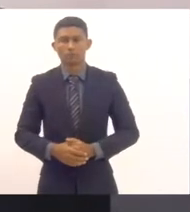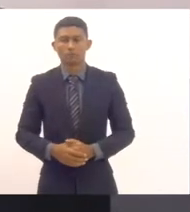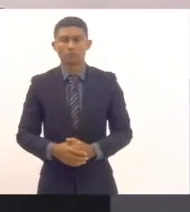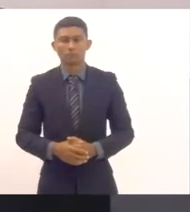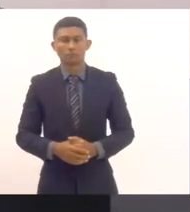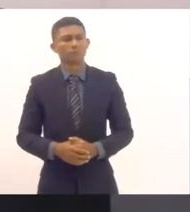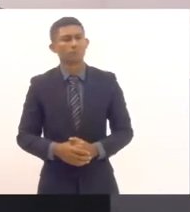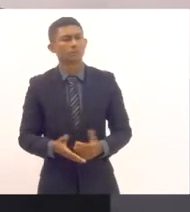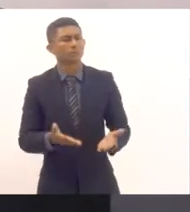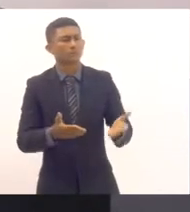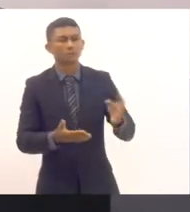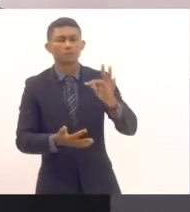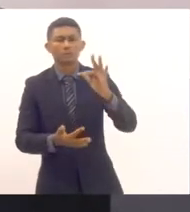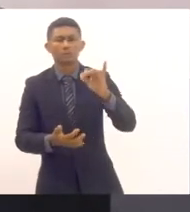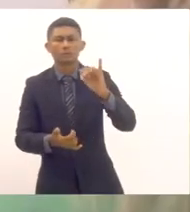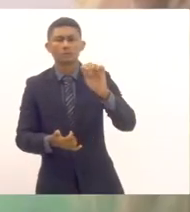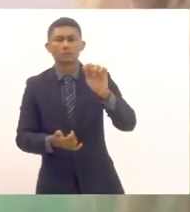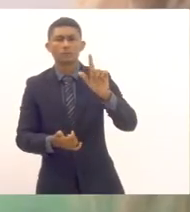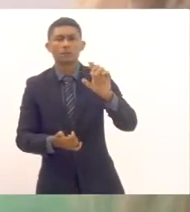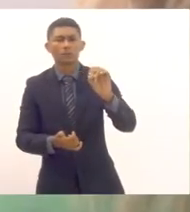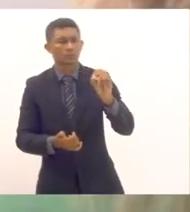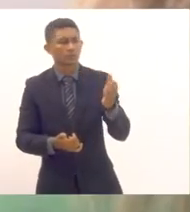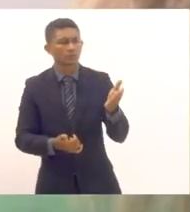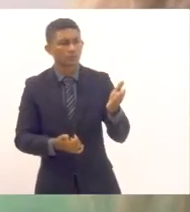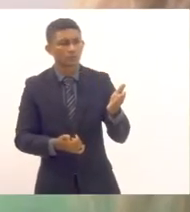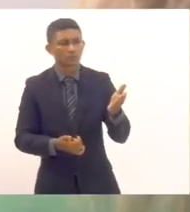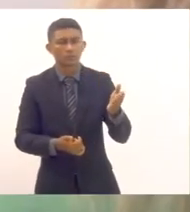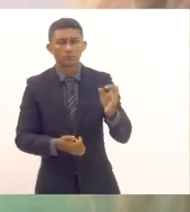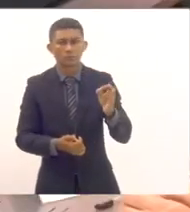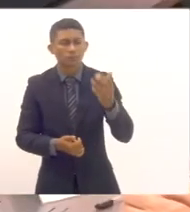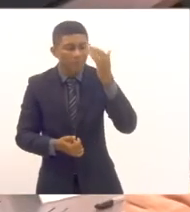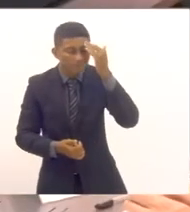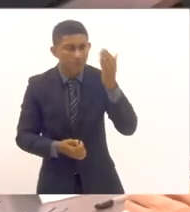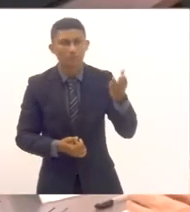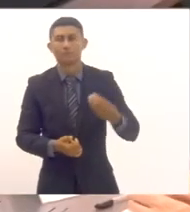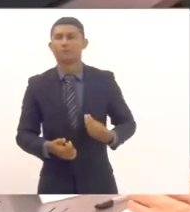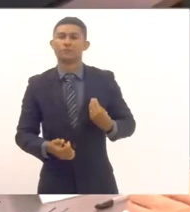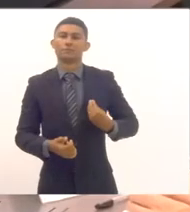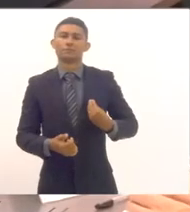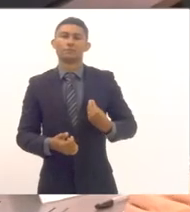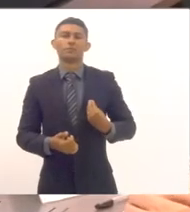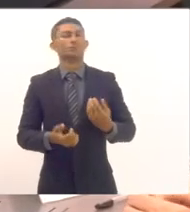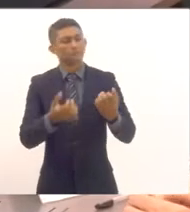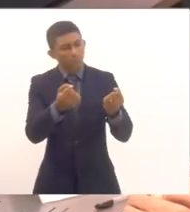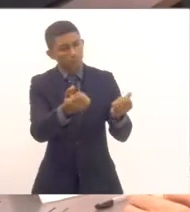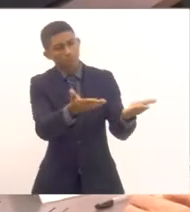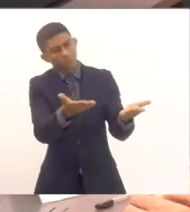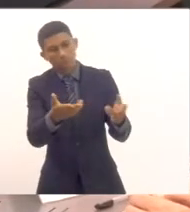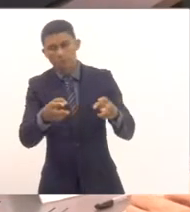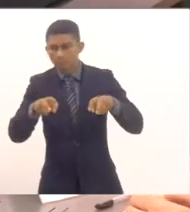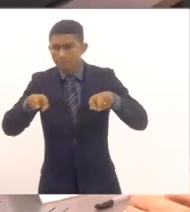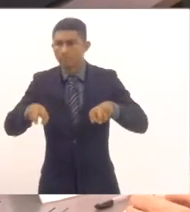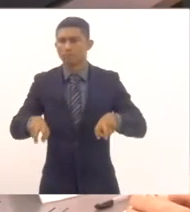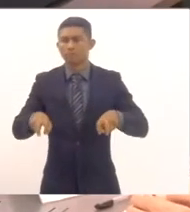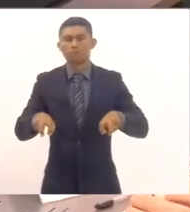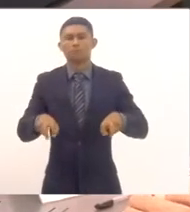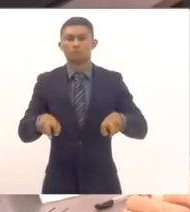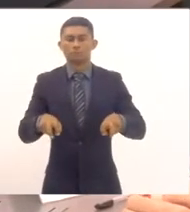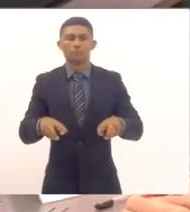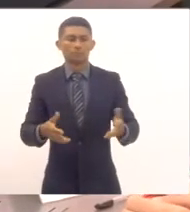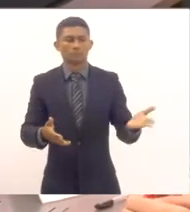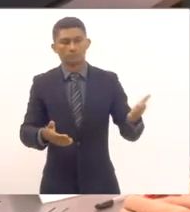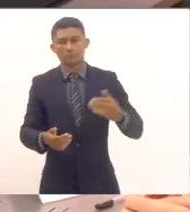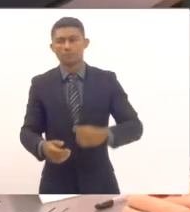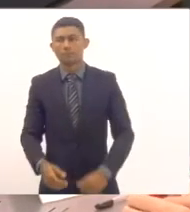hoje eu tô Tiago isso obrigado pela presença pode fazer parte aqui da mesa como sempre dou todo lado faz por